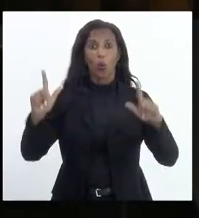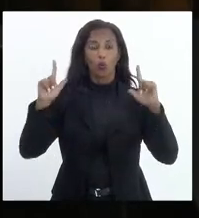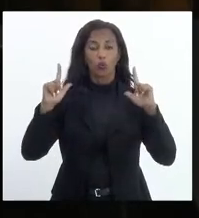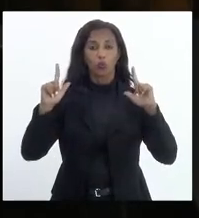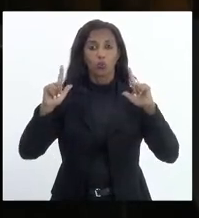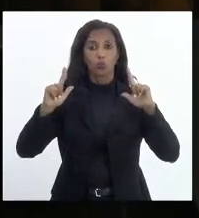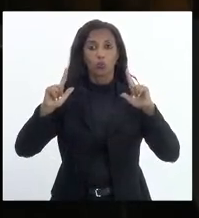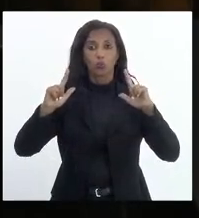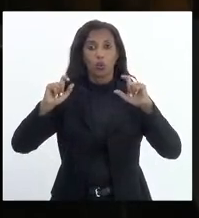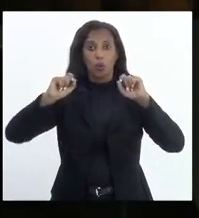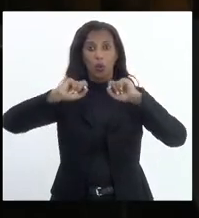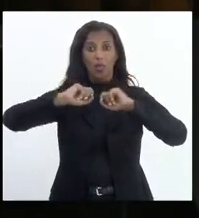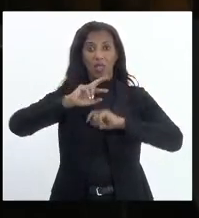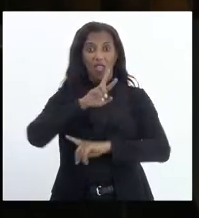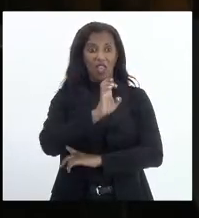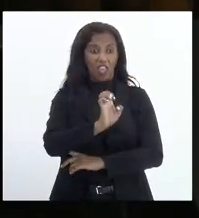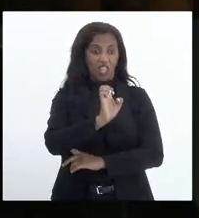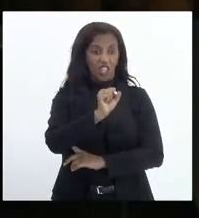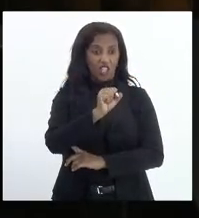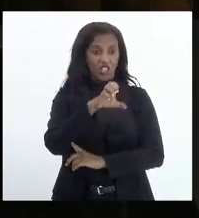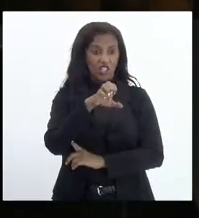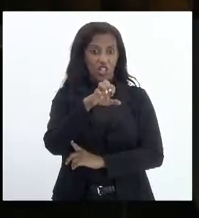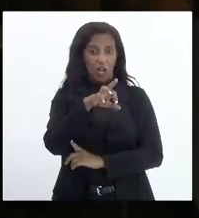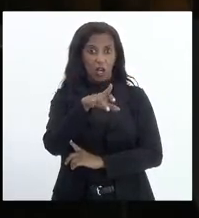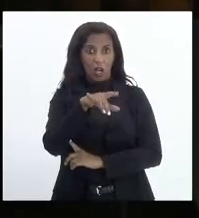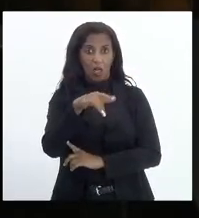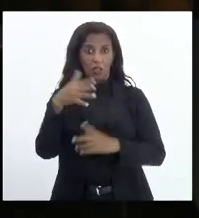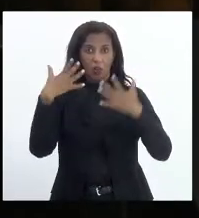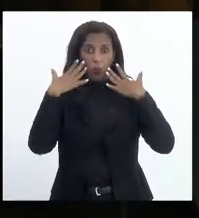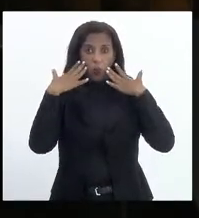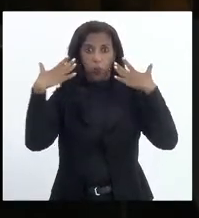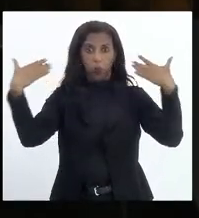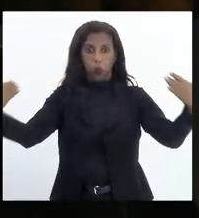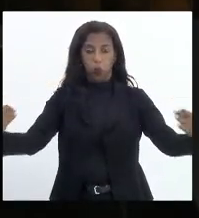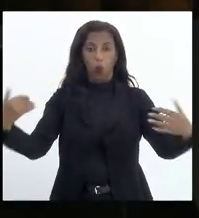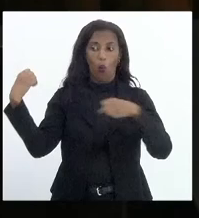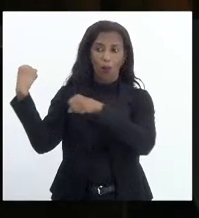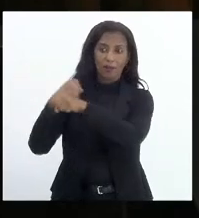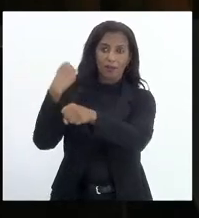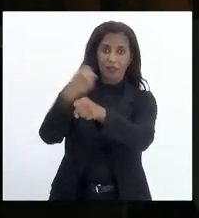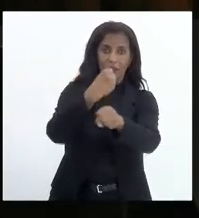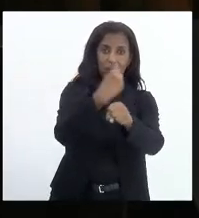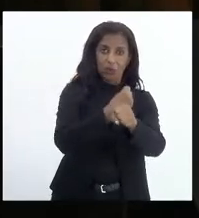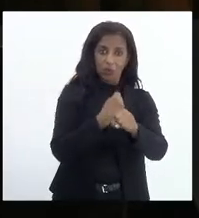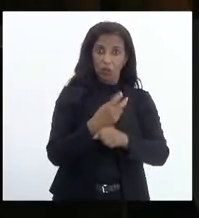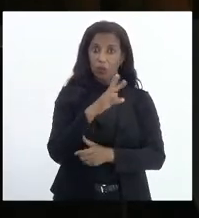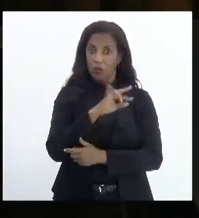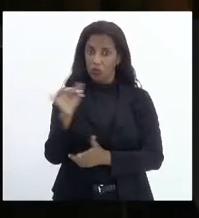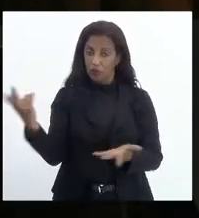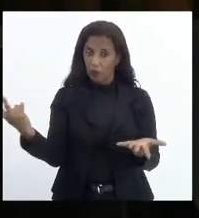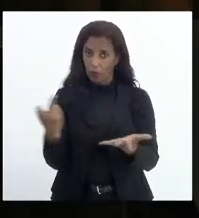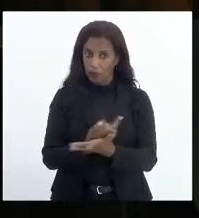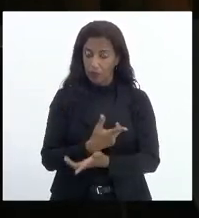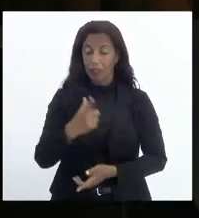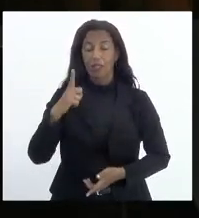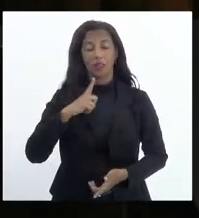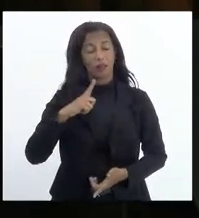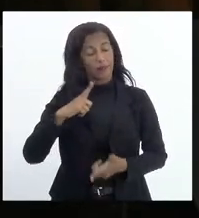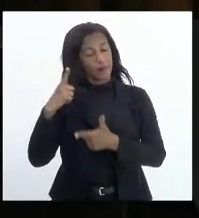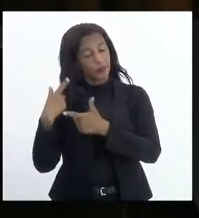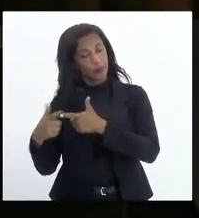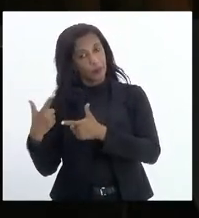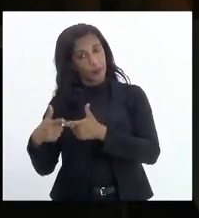de corrupção com esse volume de obras que serão licitadas nós teremos